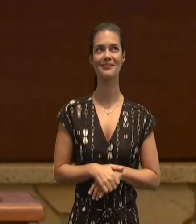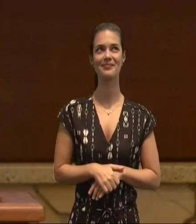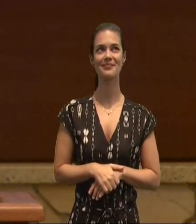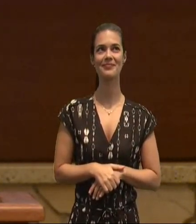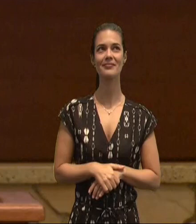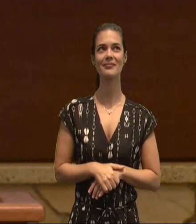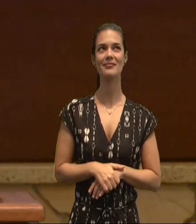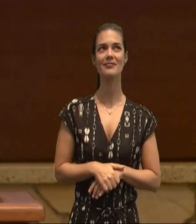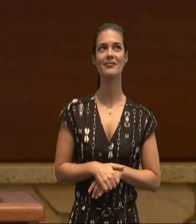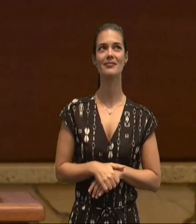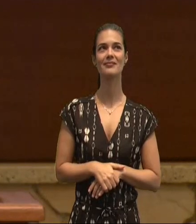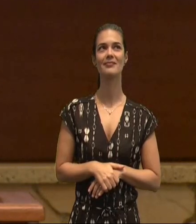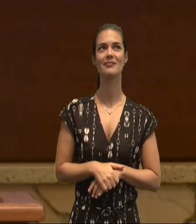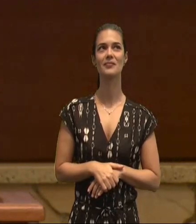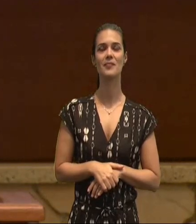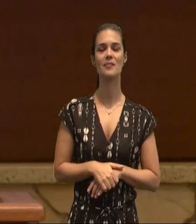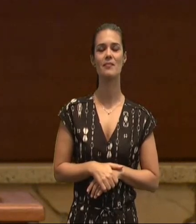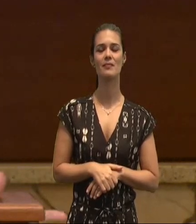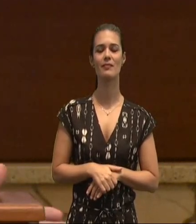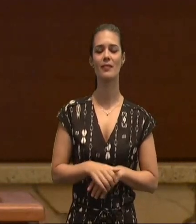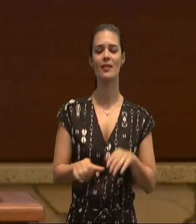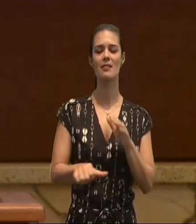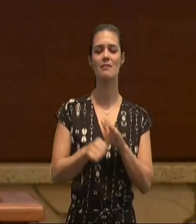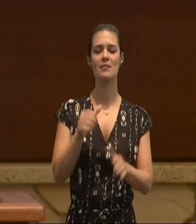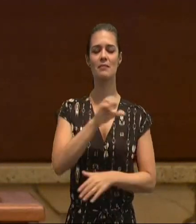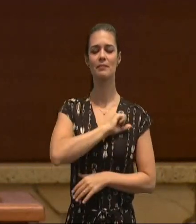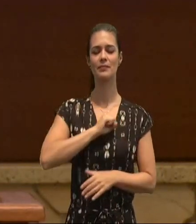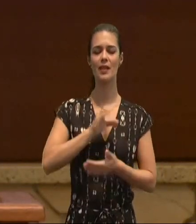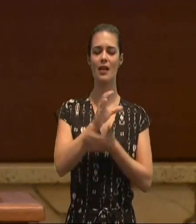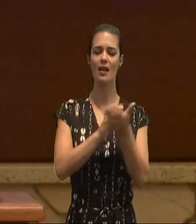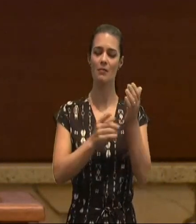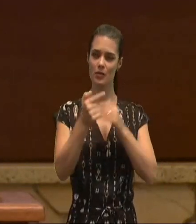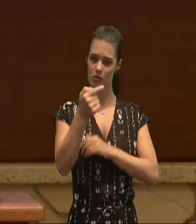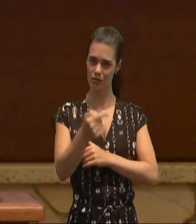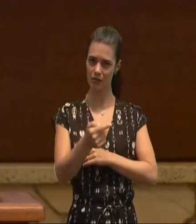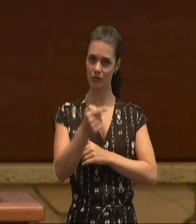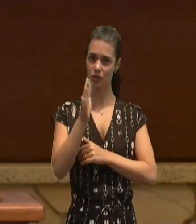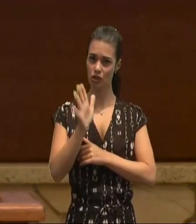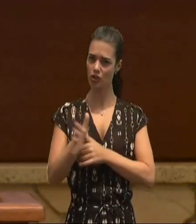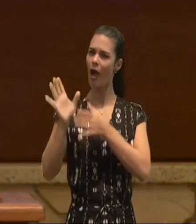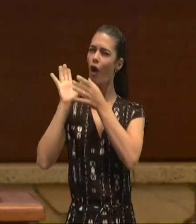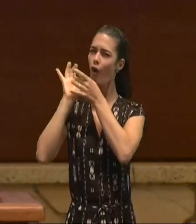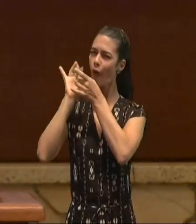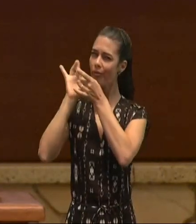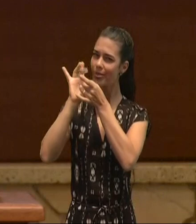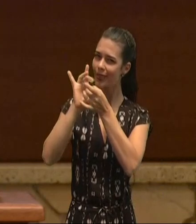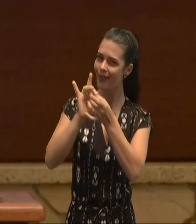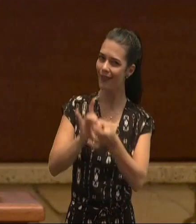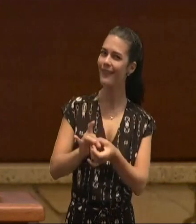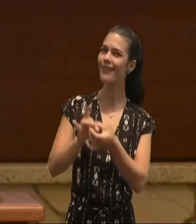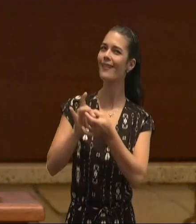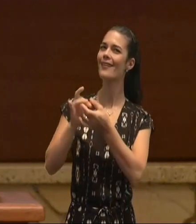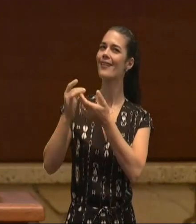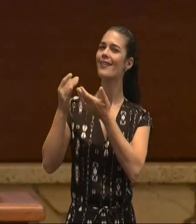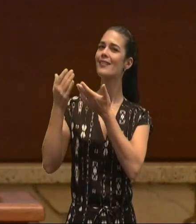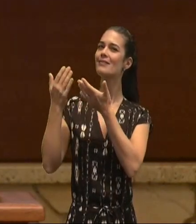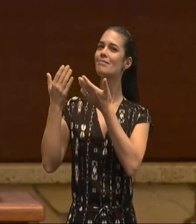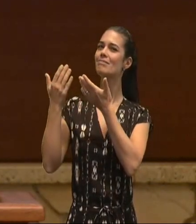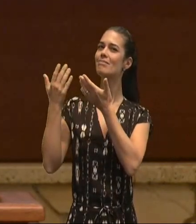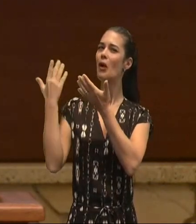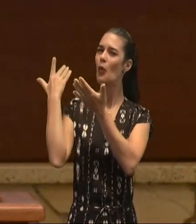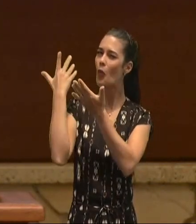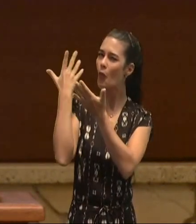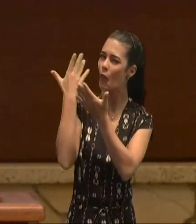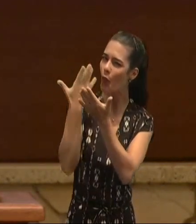Primeiro livro de Samuel, no capítulo 7, depois de eu ter contado um pouco desta história, do paradeiro da arca, o que havia acontecido,